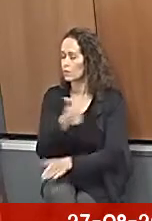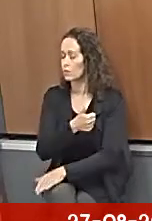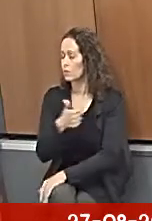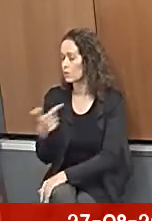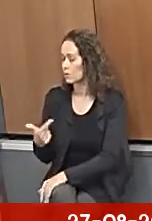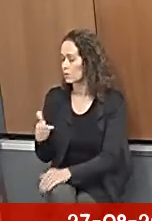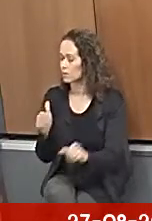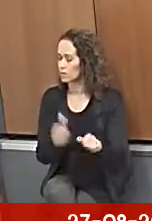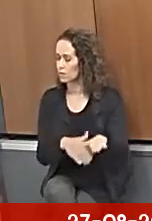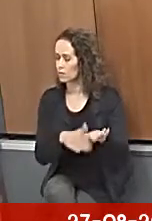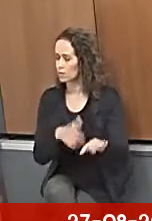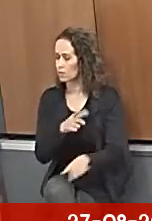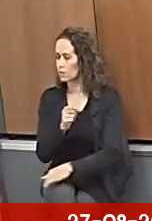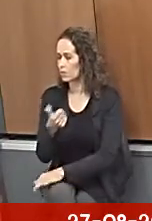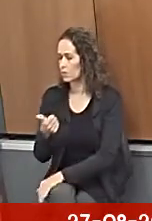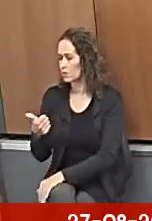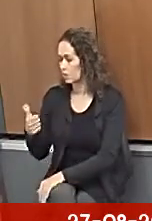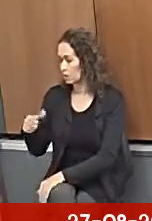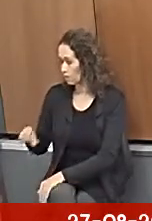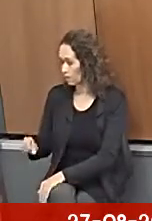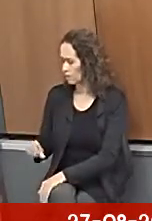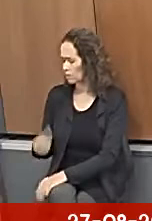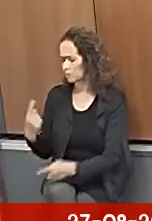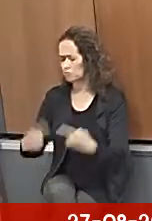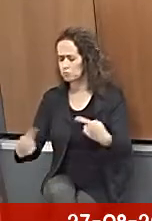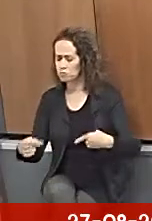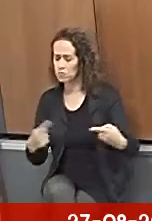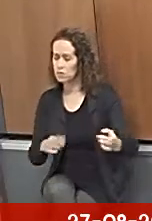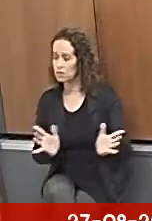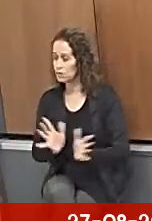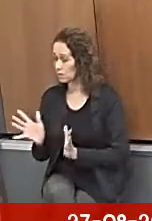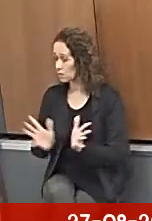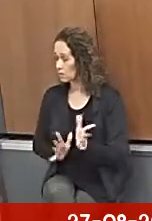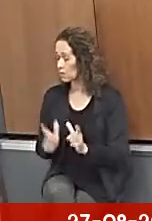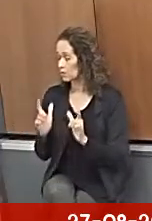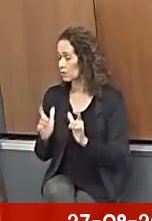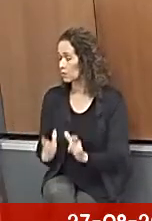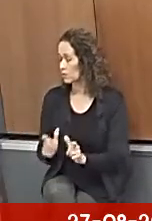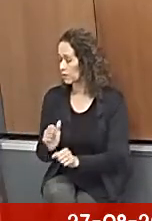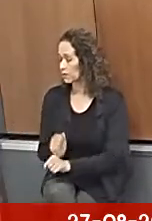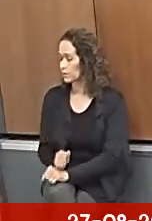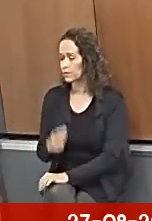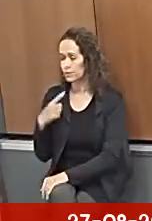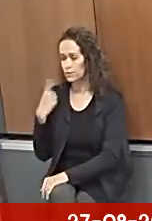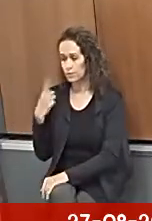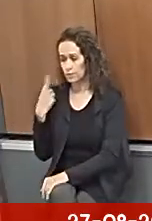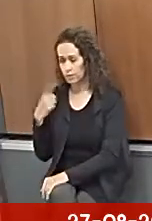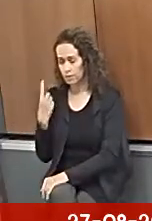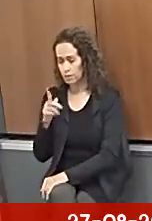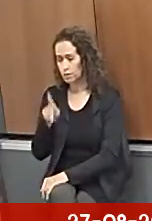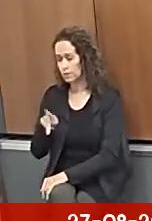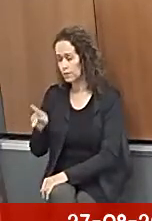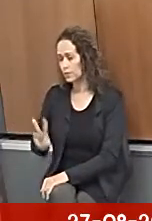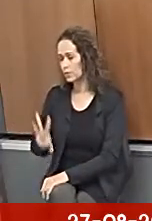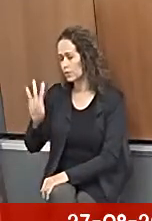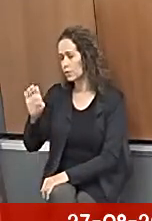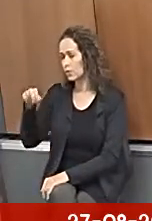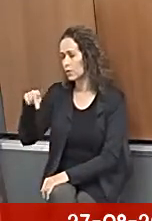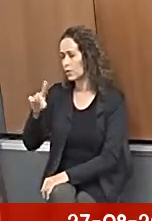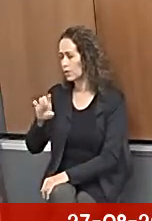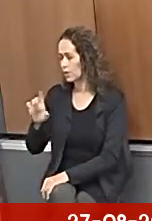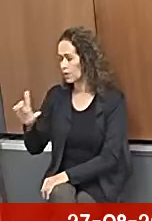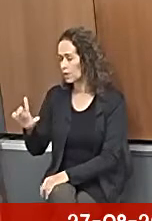2019 tem o objetivo de debater acessibilidade no local o deputado autor do requerimento professor é do professor